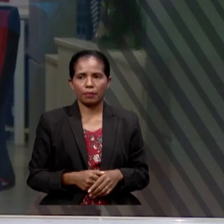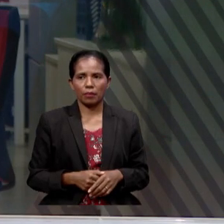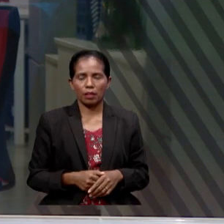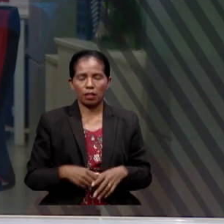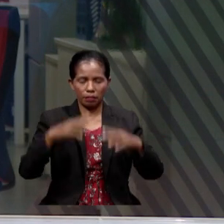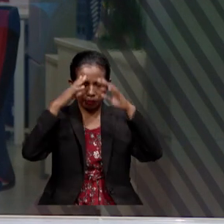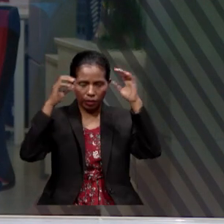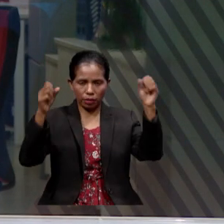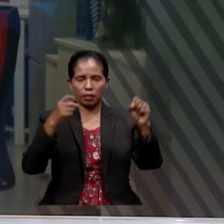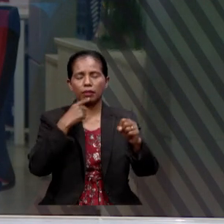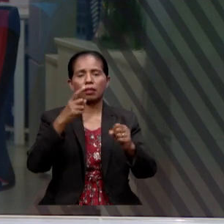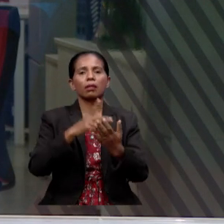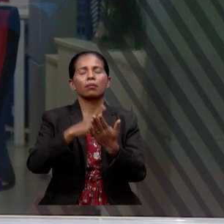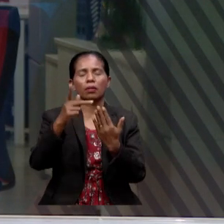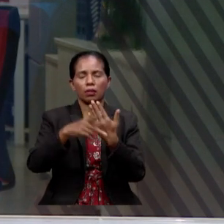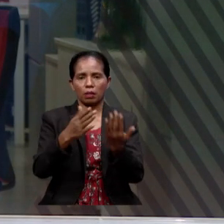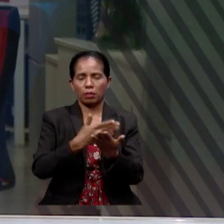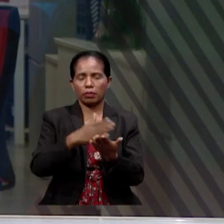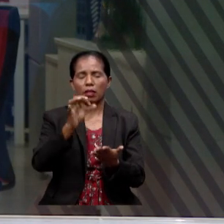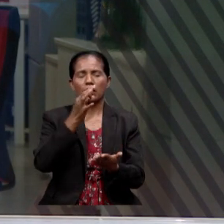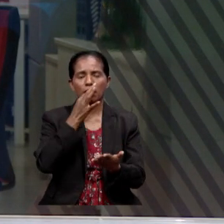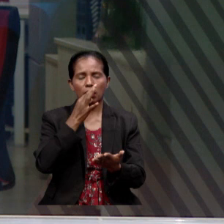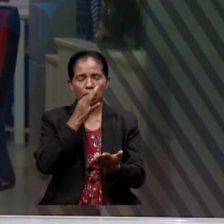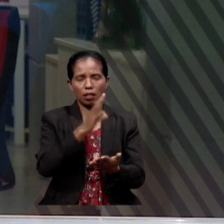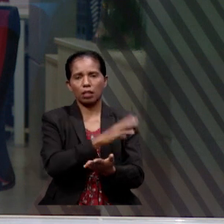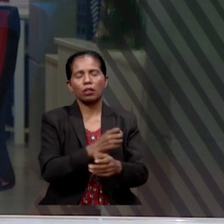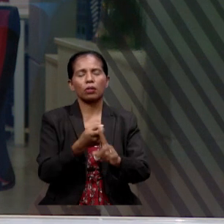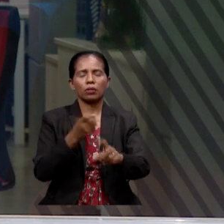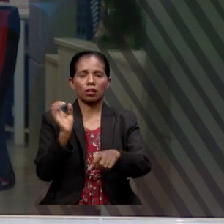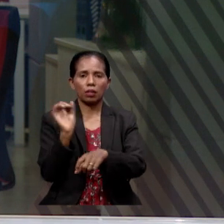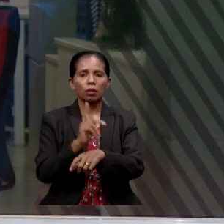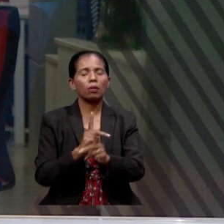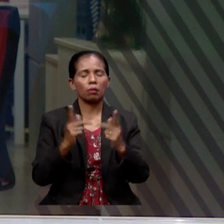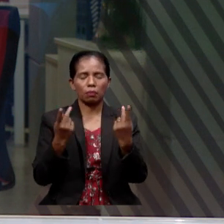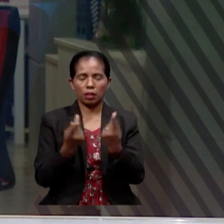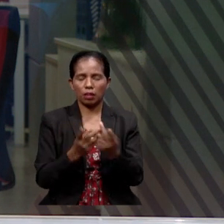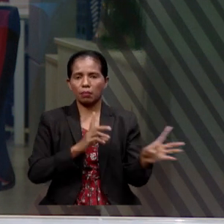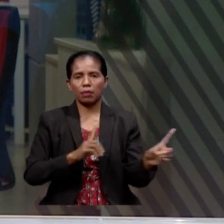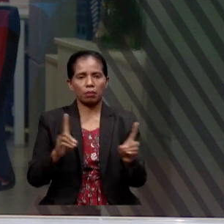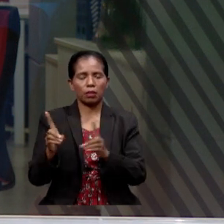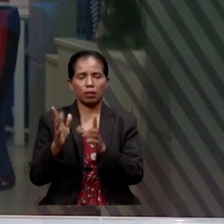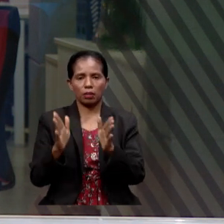Presidente da República até tem programa Cesta Básica Falha, Rússia Companhia Implementador será.